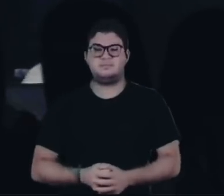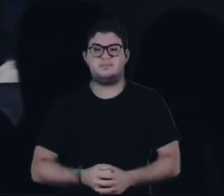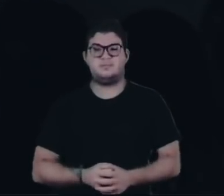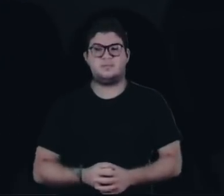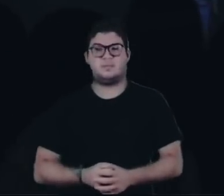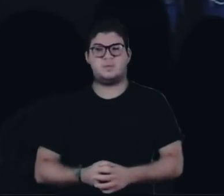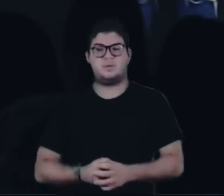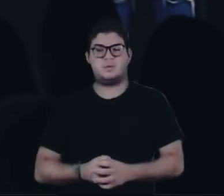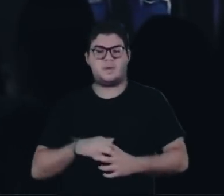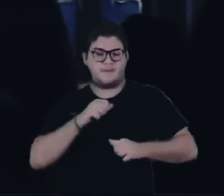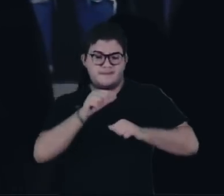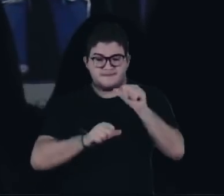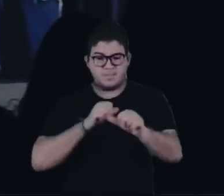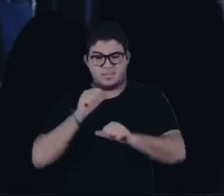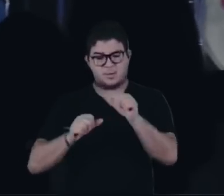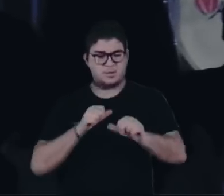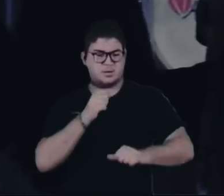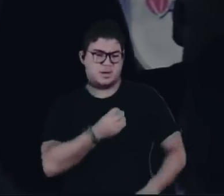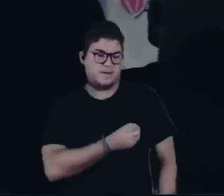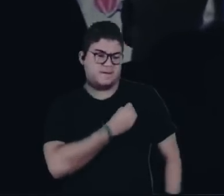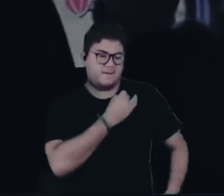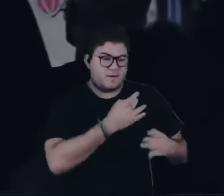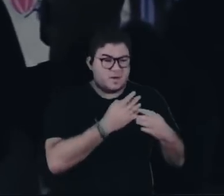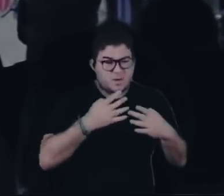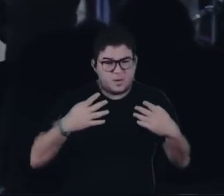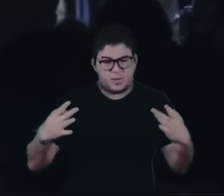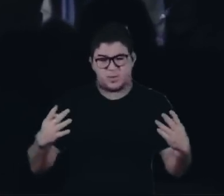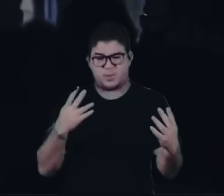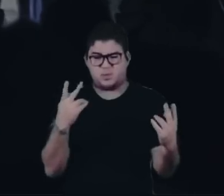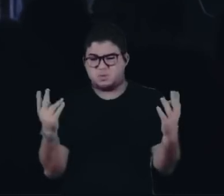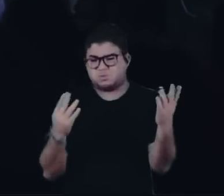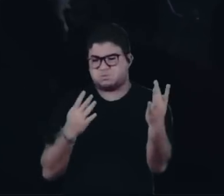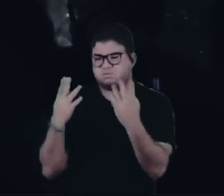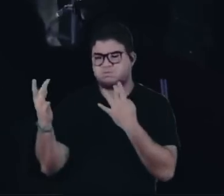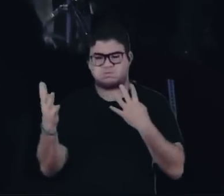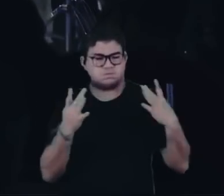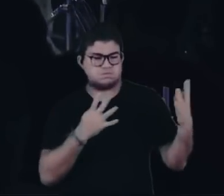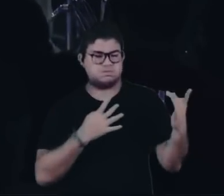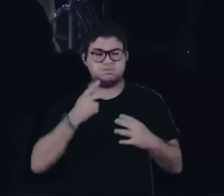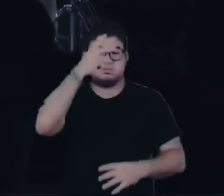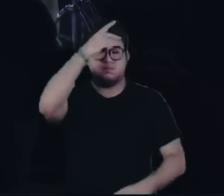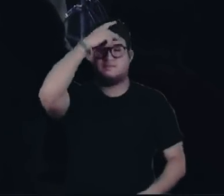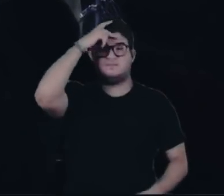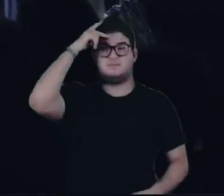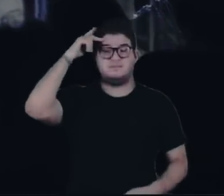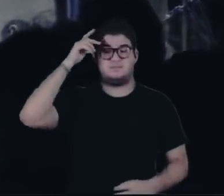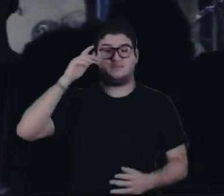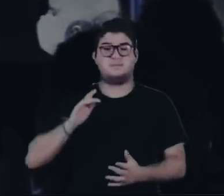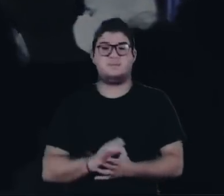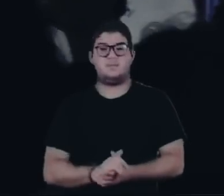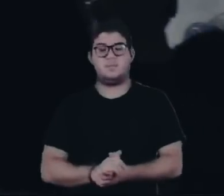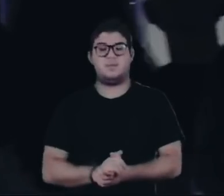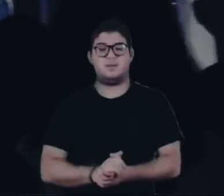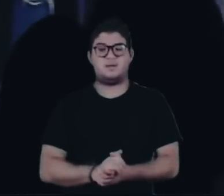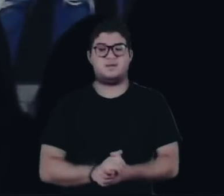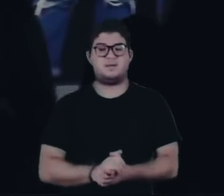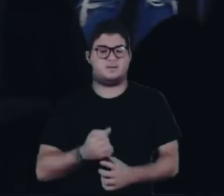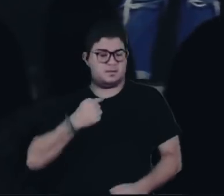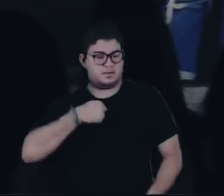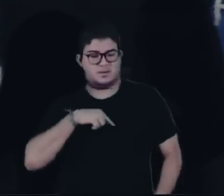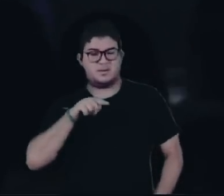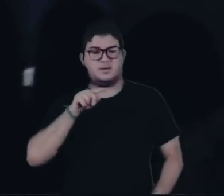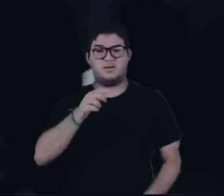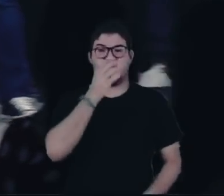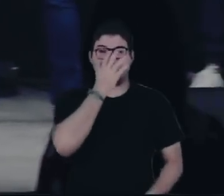nós vamos tocar a vida de milhares e milhares e milhares e milhares e milhares e milhares de pessoas. Que eu e você não